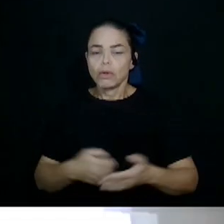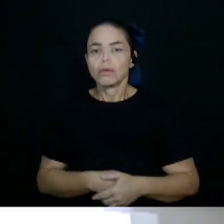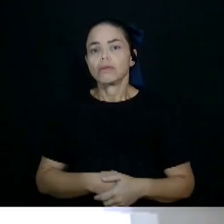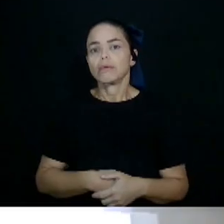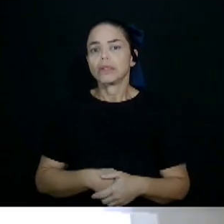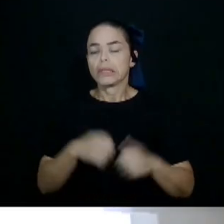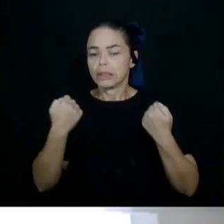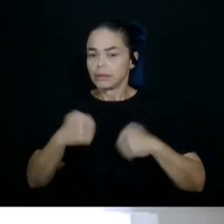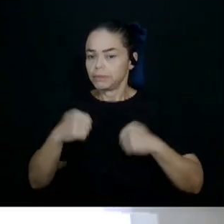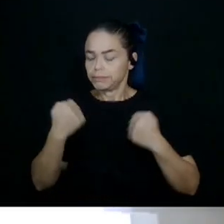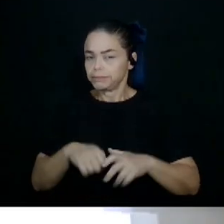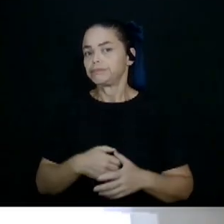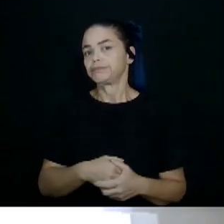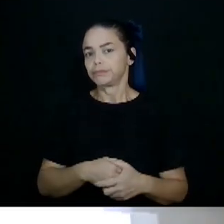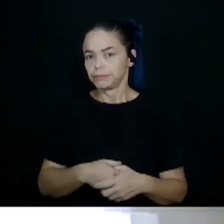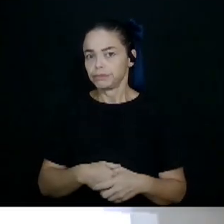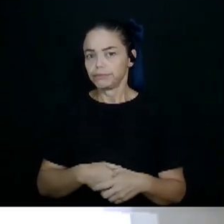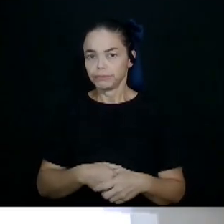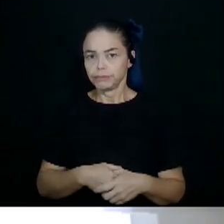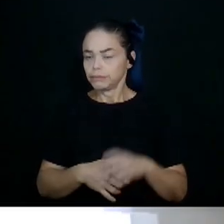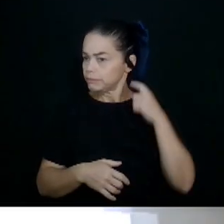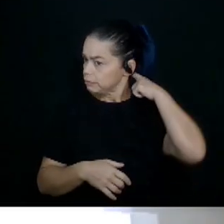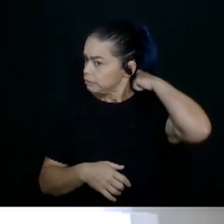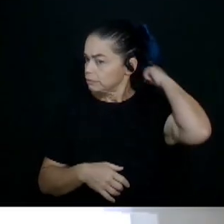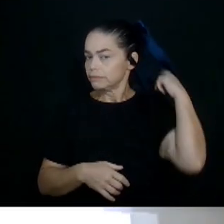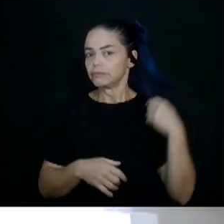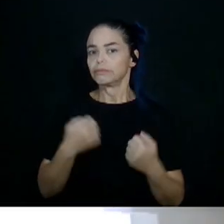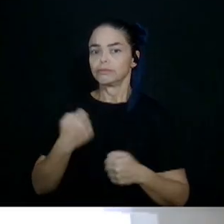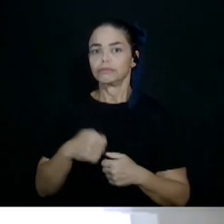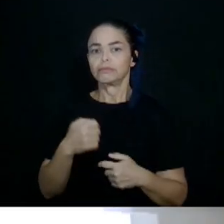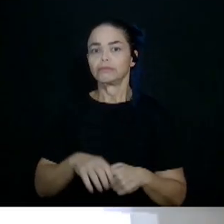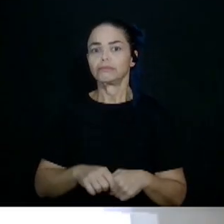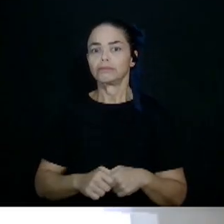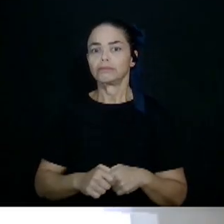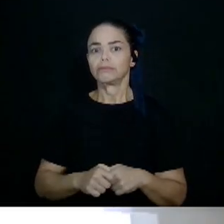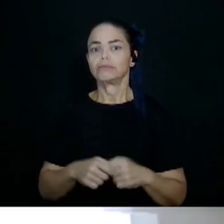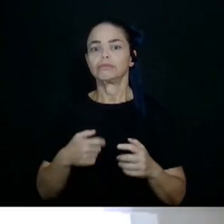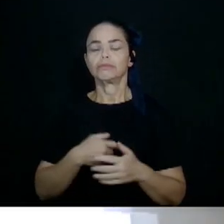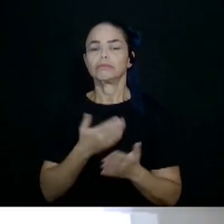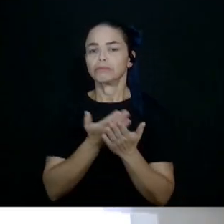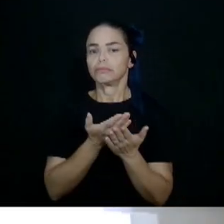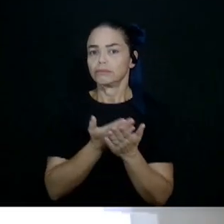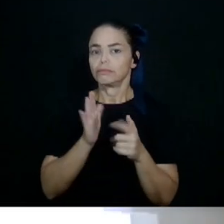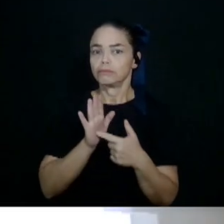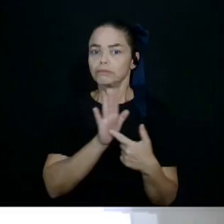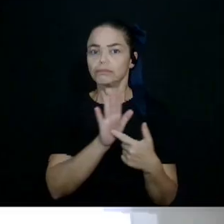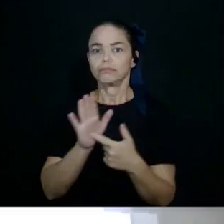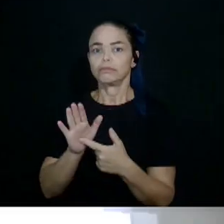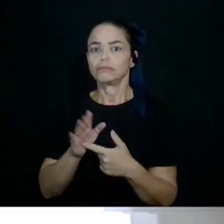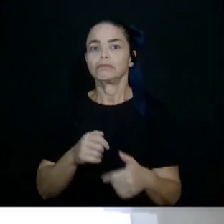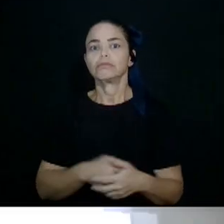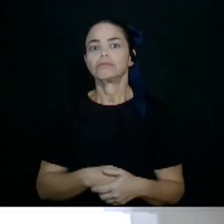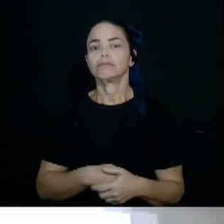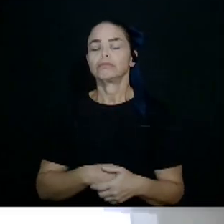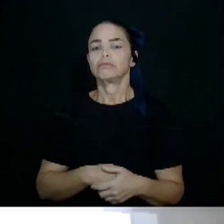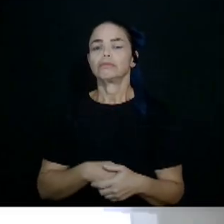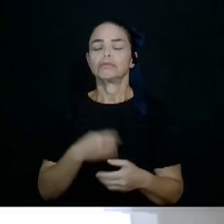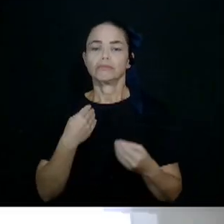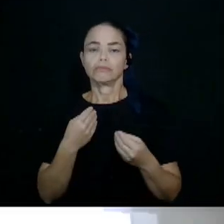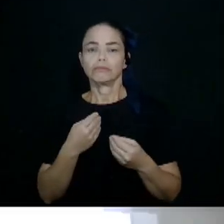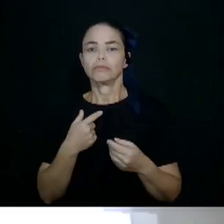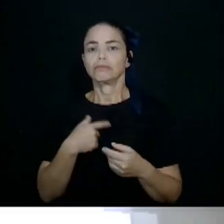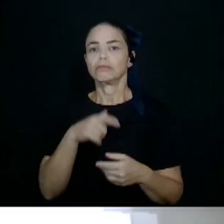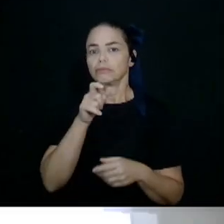precisar disso. Então, são várias questões que vão levando, né? Os estudos mostram que existem pessoas que são mais vulneráveis, pessoas que